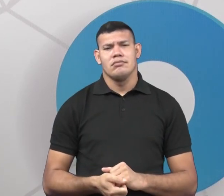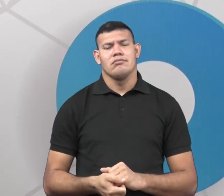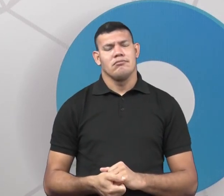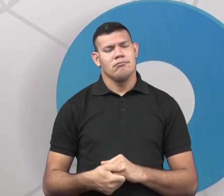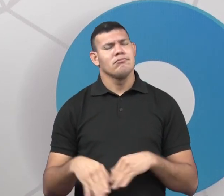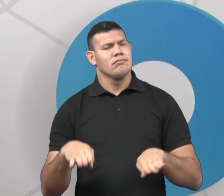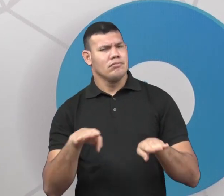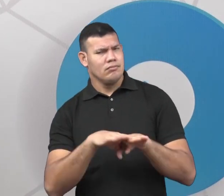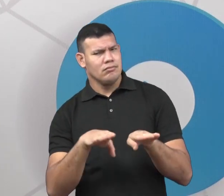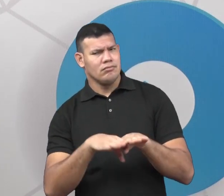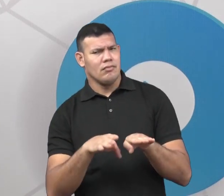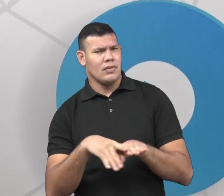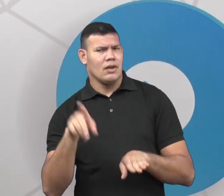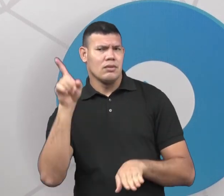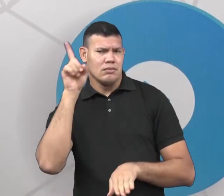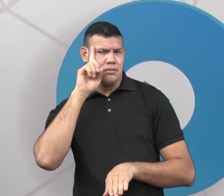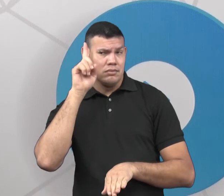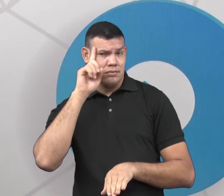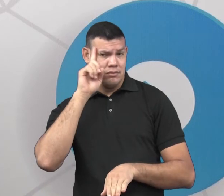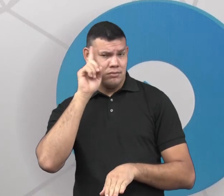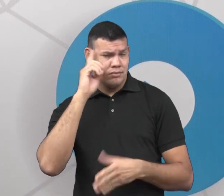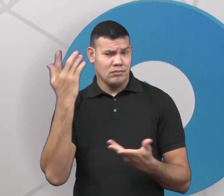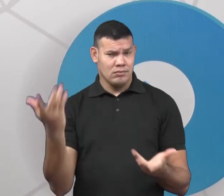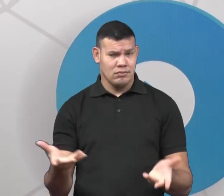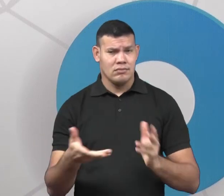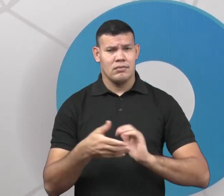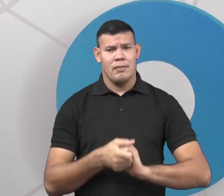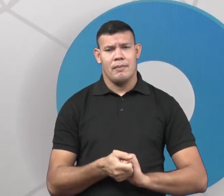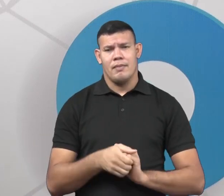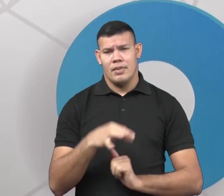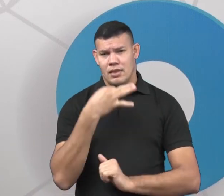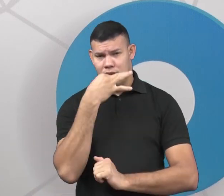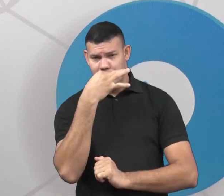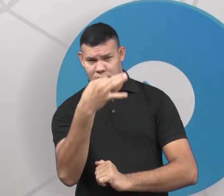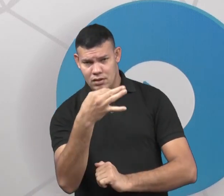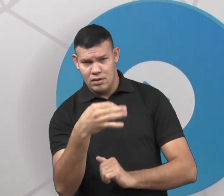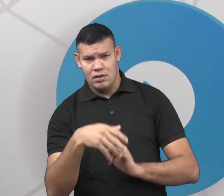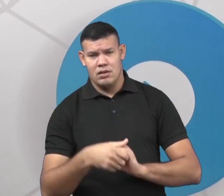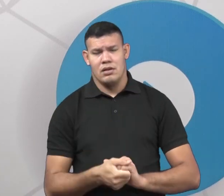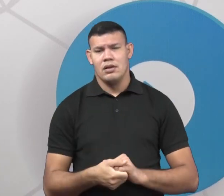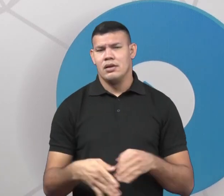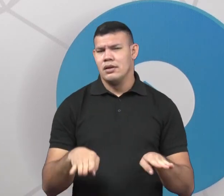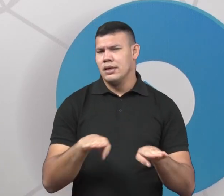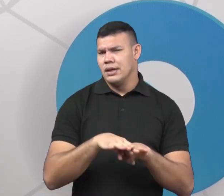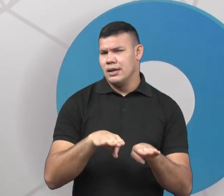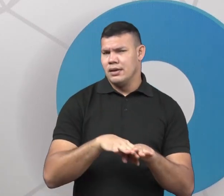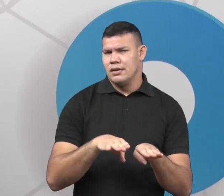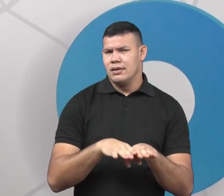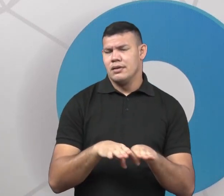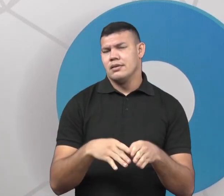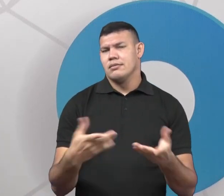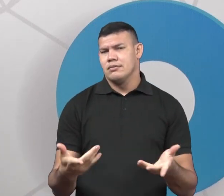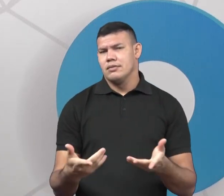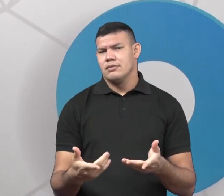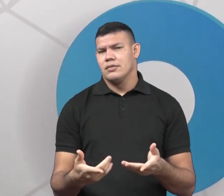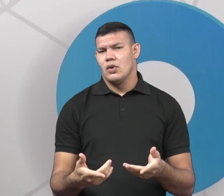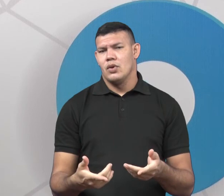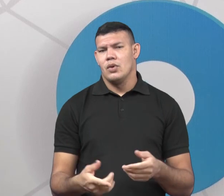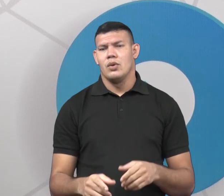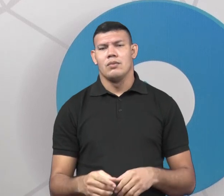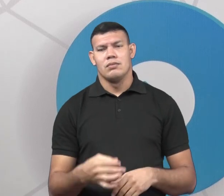conhecimento variadas também. Além dos argumentos, podemos contar com os contra-argumentos, aqueles que vão